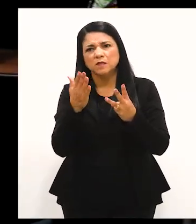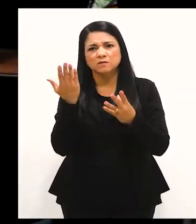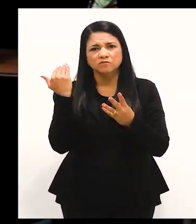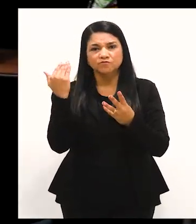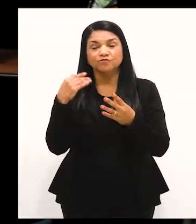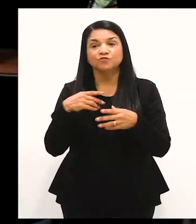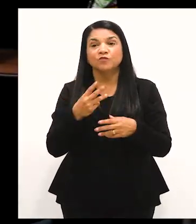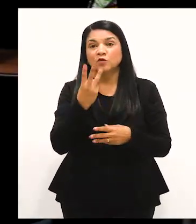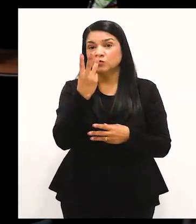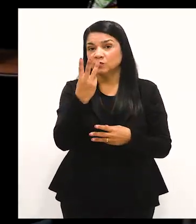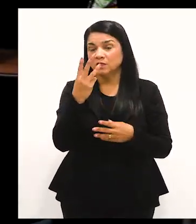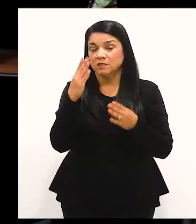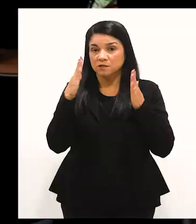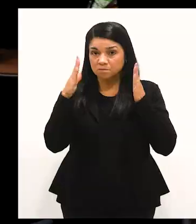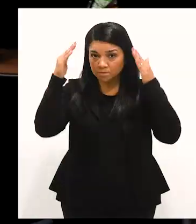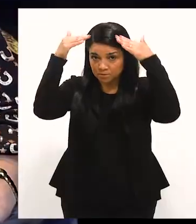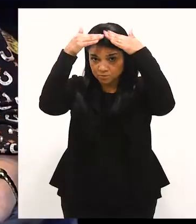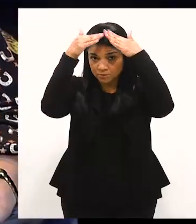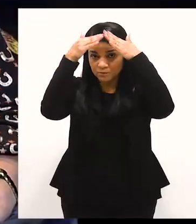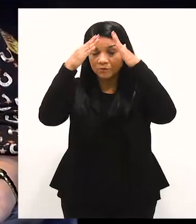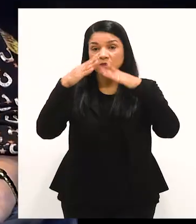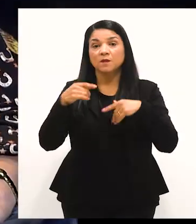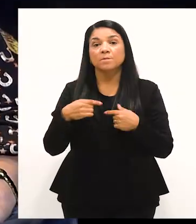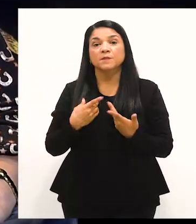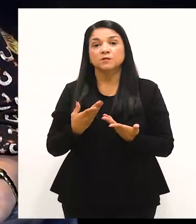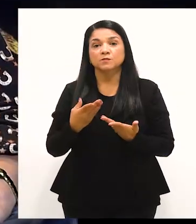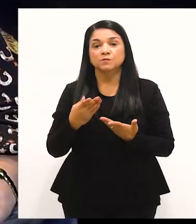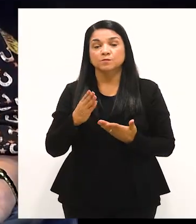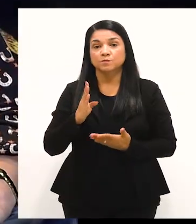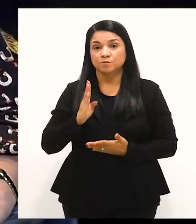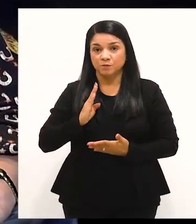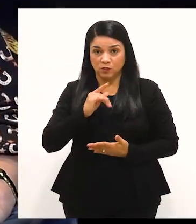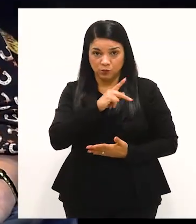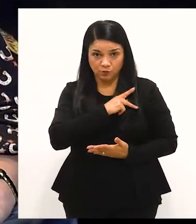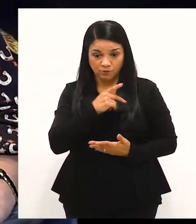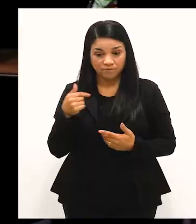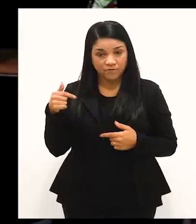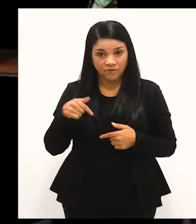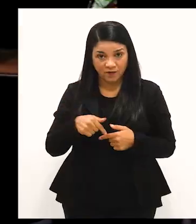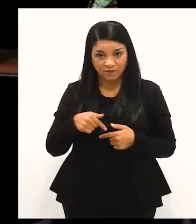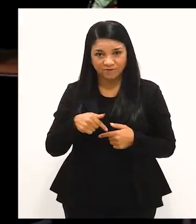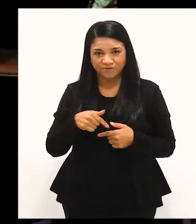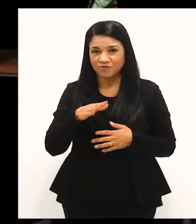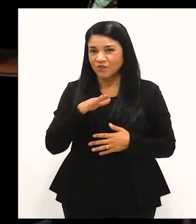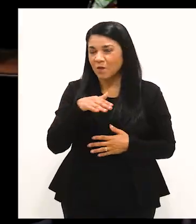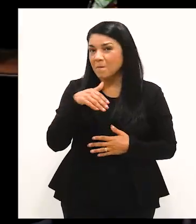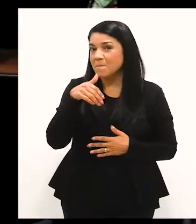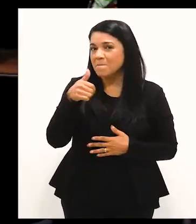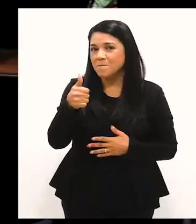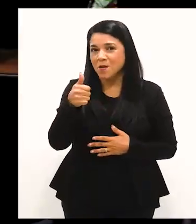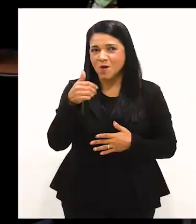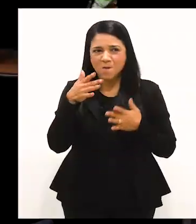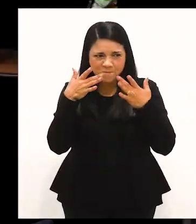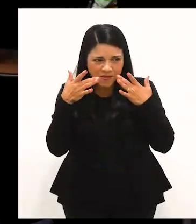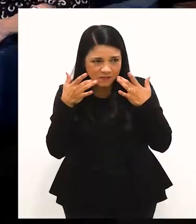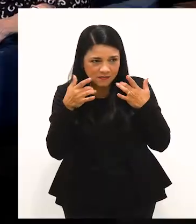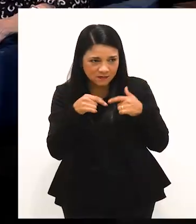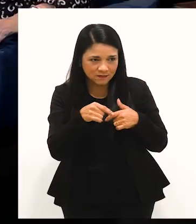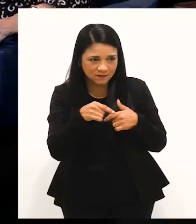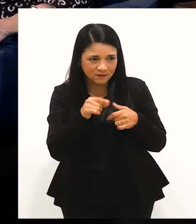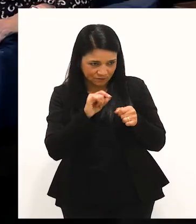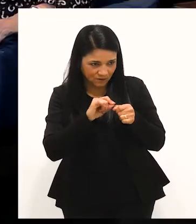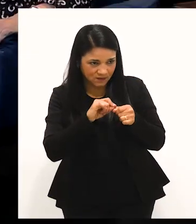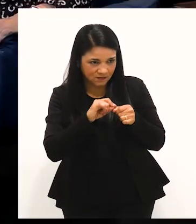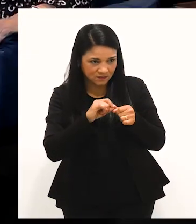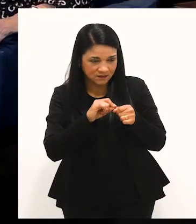meses, 3 meses, eu acho. Sim, quando vieram os 3 bispos. Foi. Perfeito. Aí foi legal. Foi a melhor peça que você já